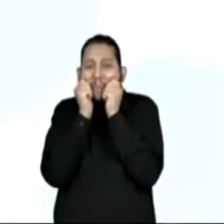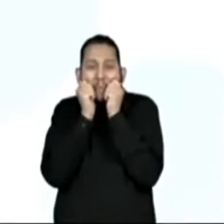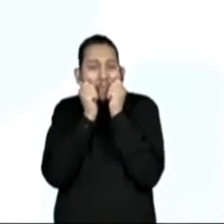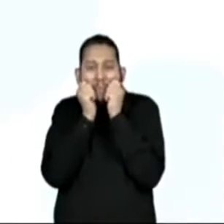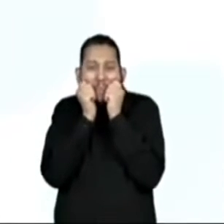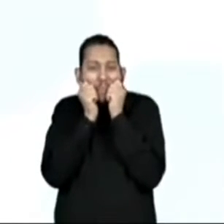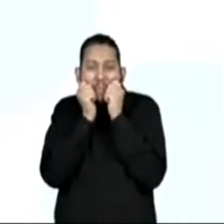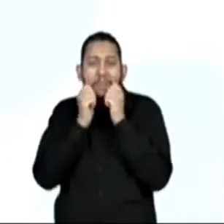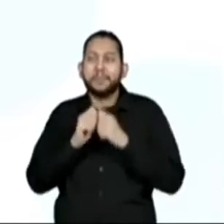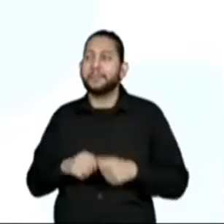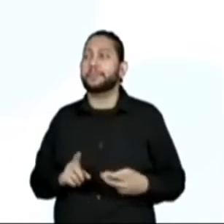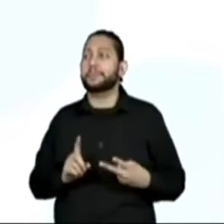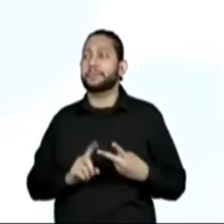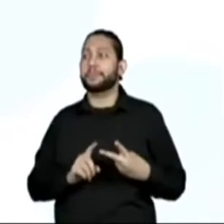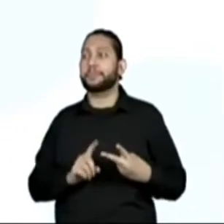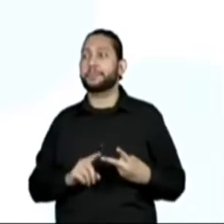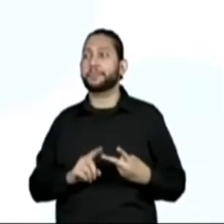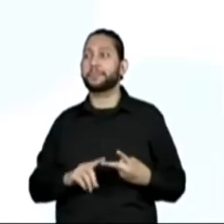Meiga.